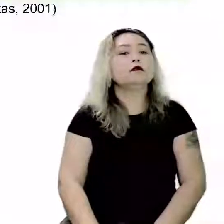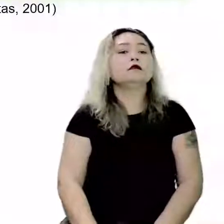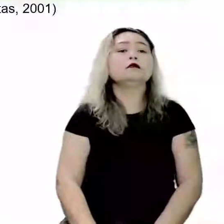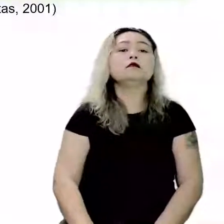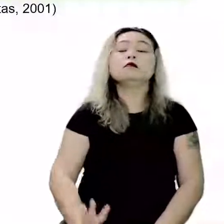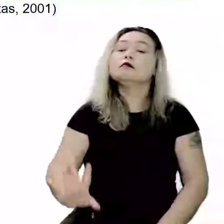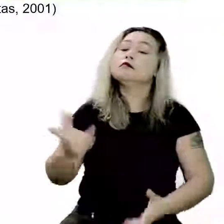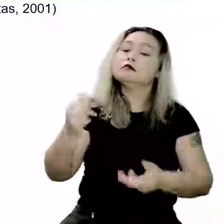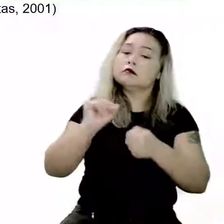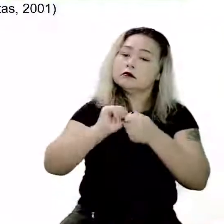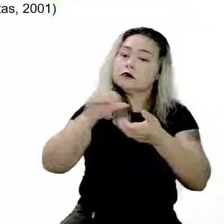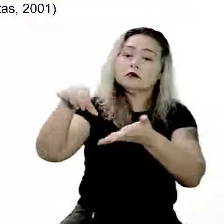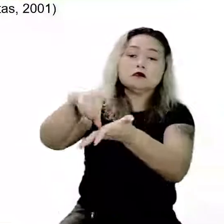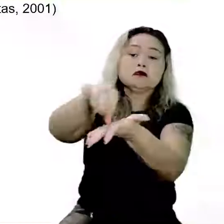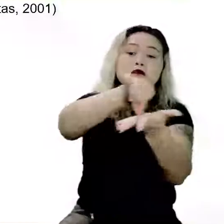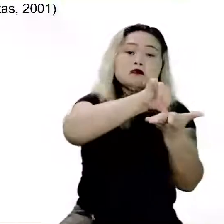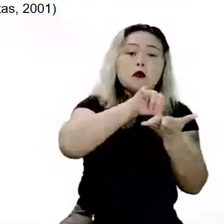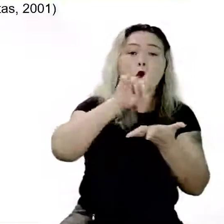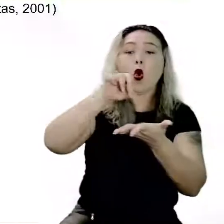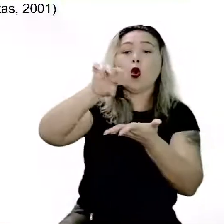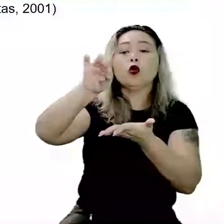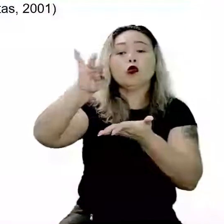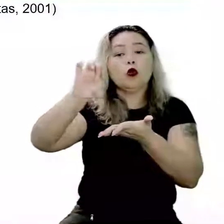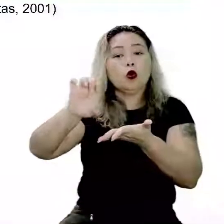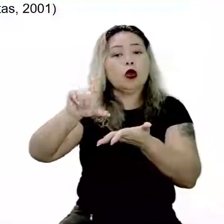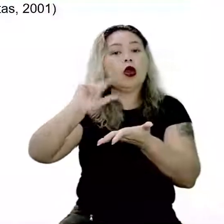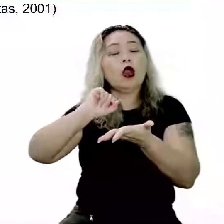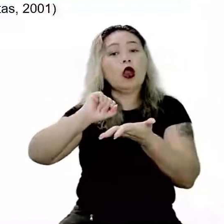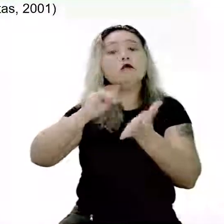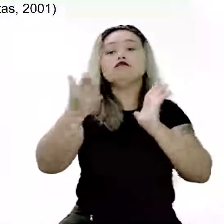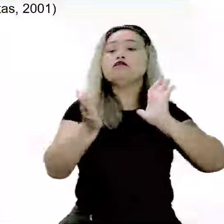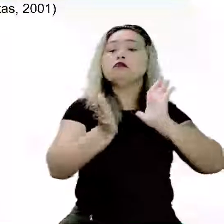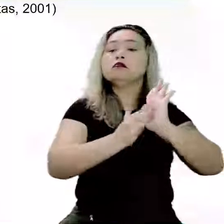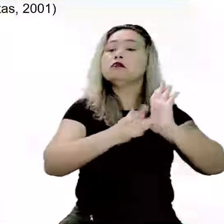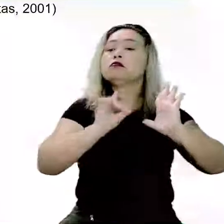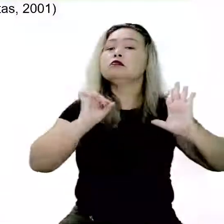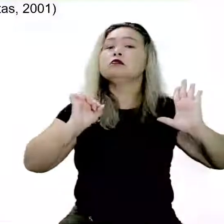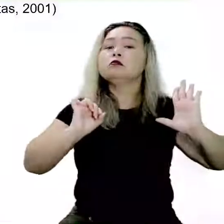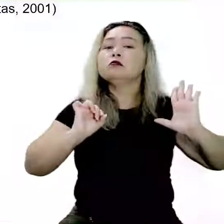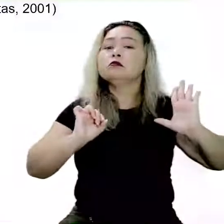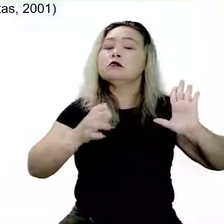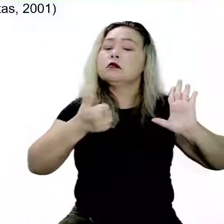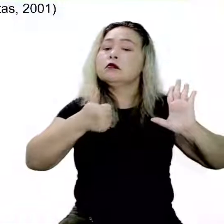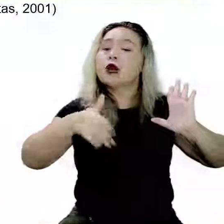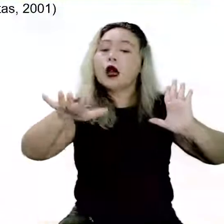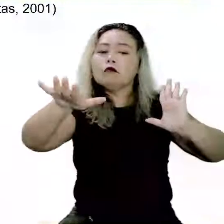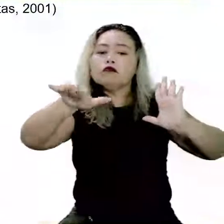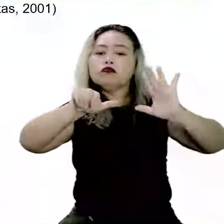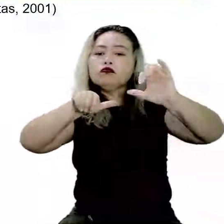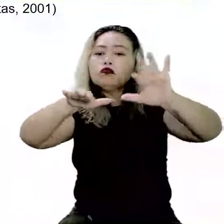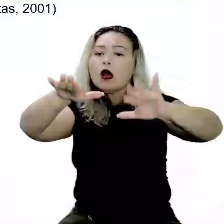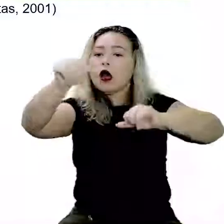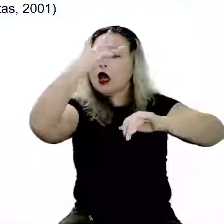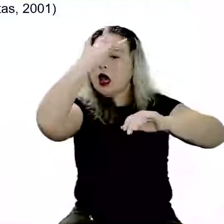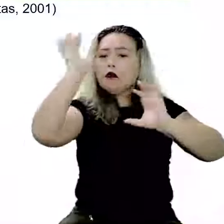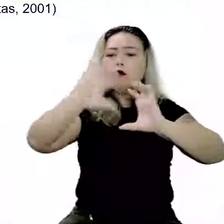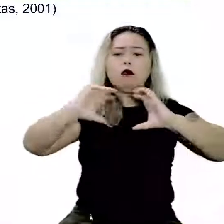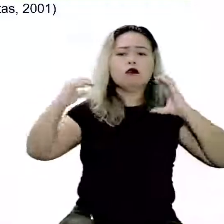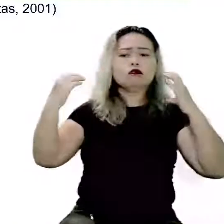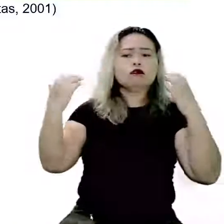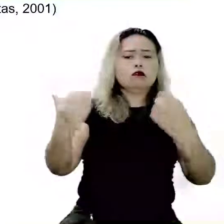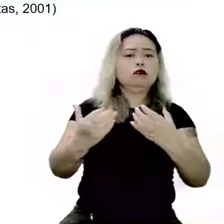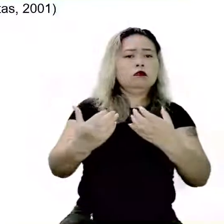O Polo Noroeste se propunha, ou seja, ele se propôs a quê? A assentar comunidades